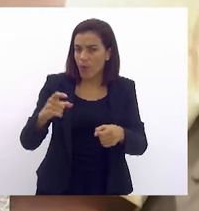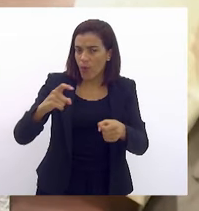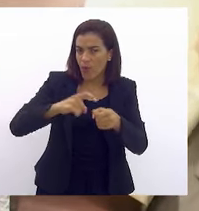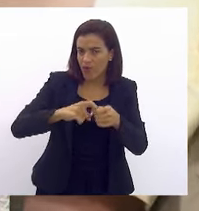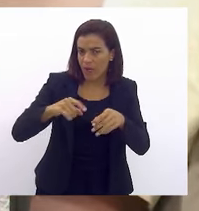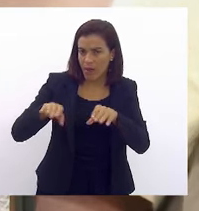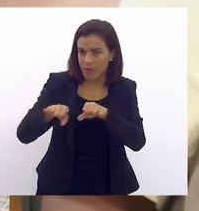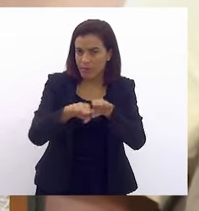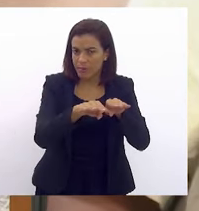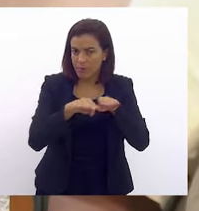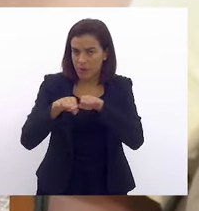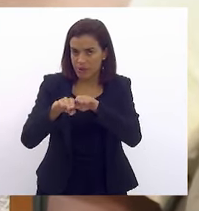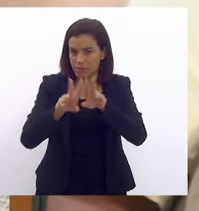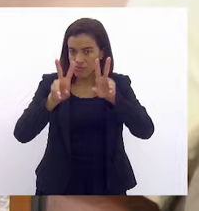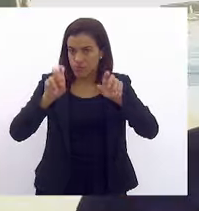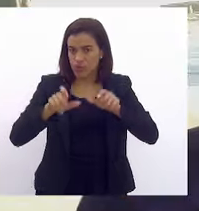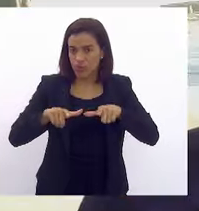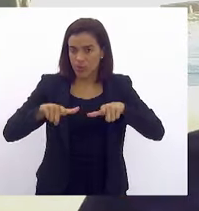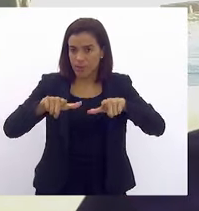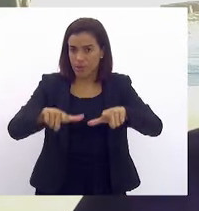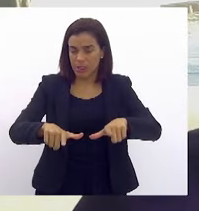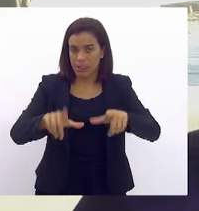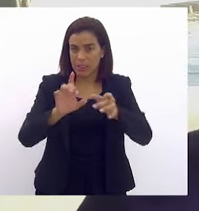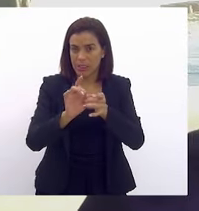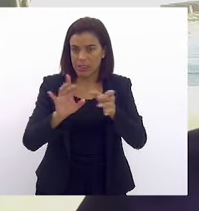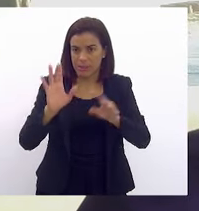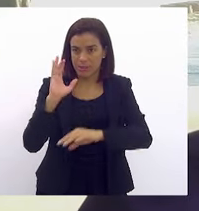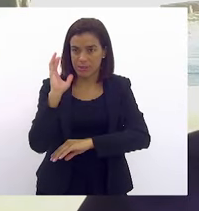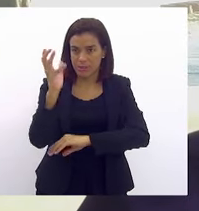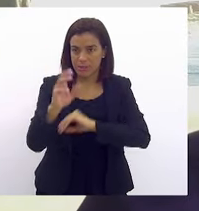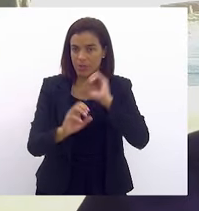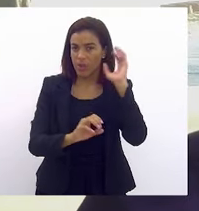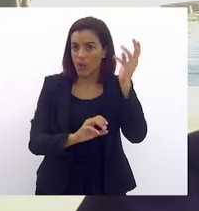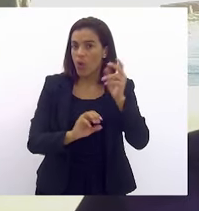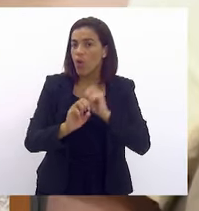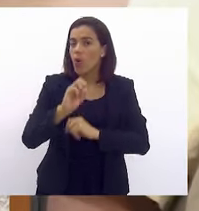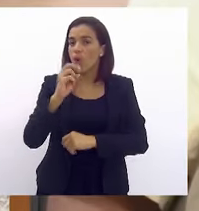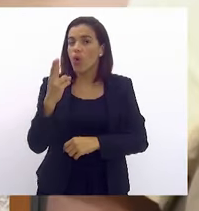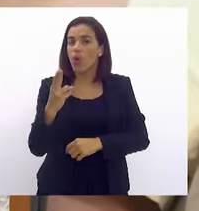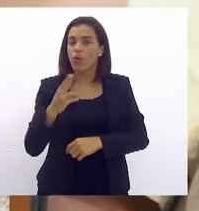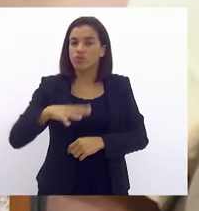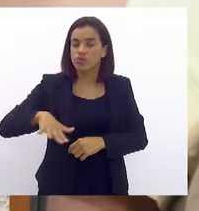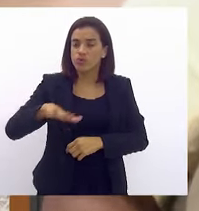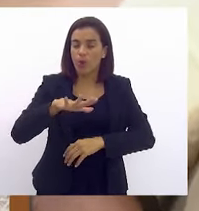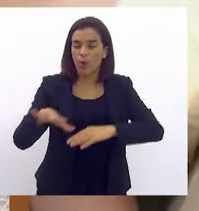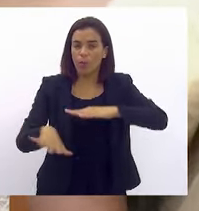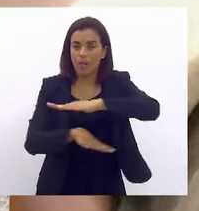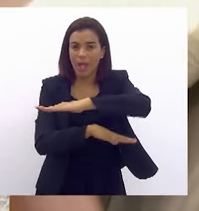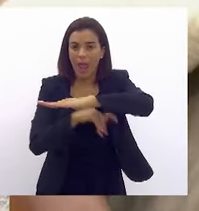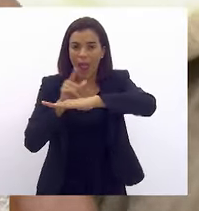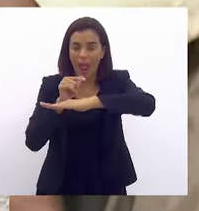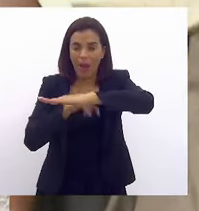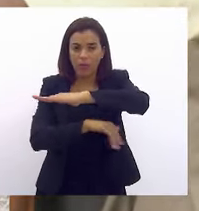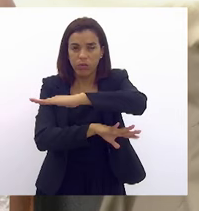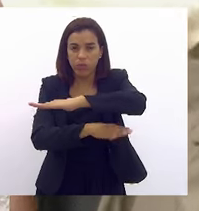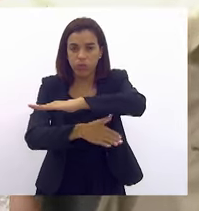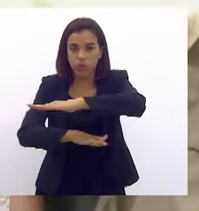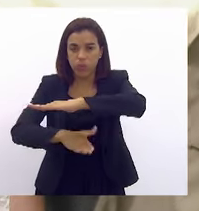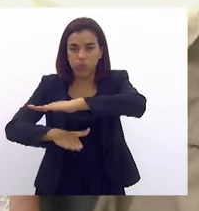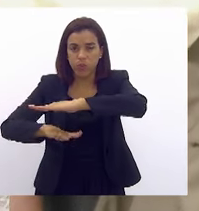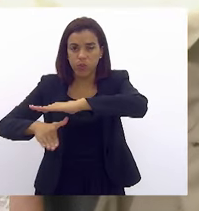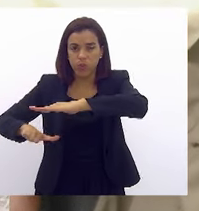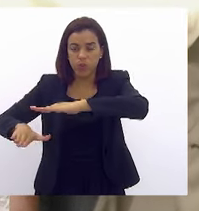INEA com relação ao licenciamento, não foi gestão de corpo hídrico? Do licenciamento para a gestão do corpo hídrico. Ah,